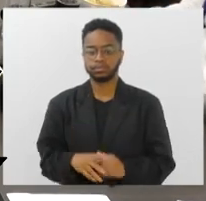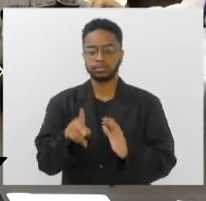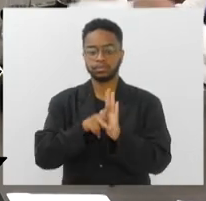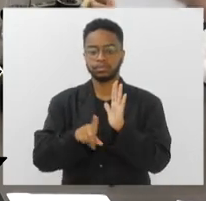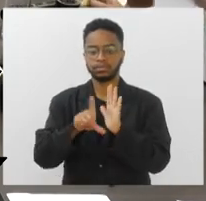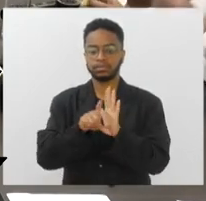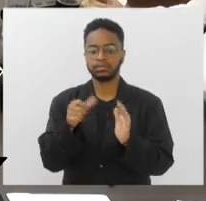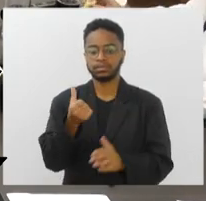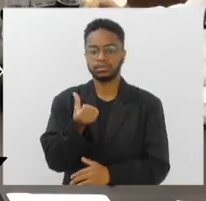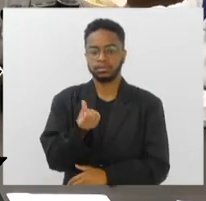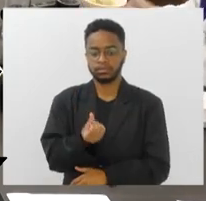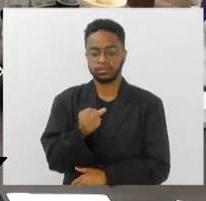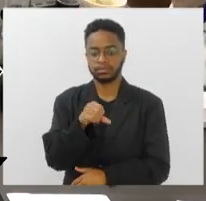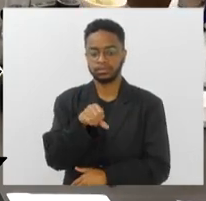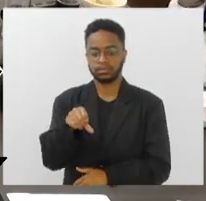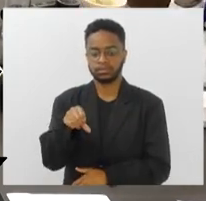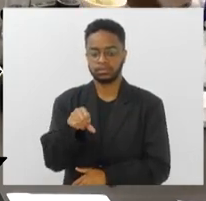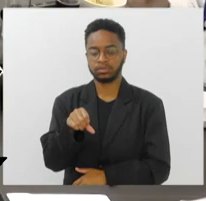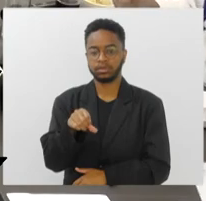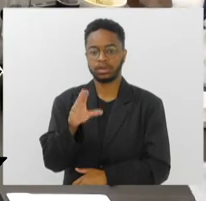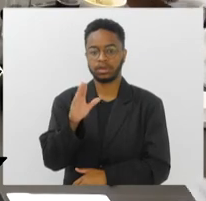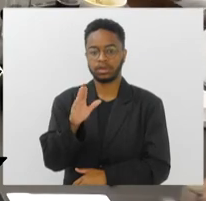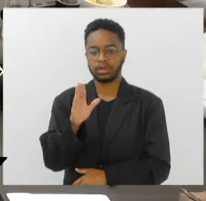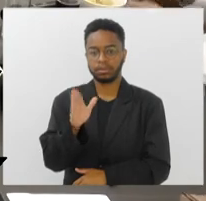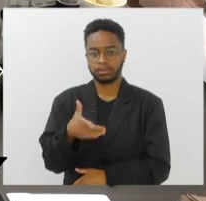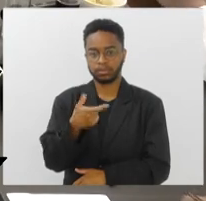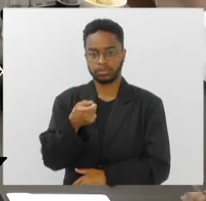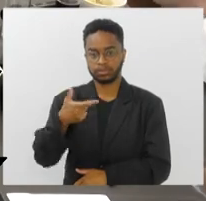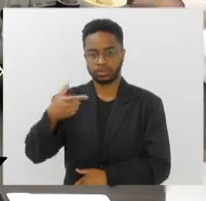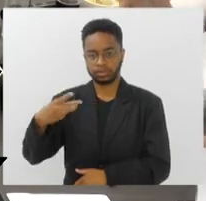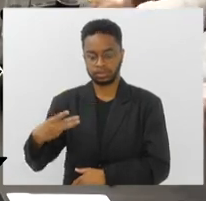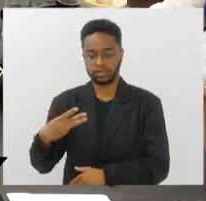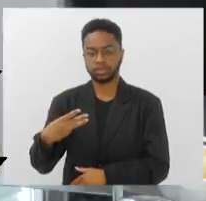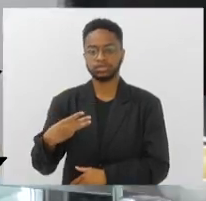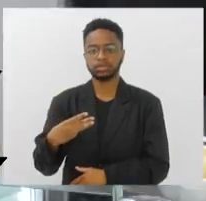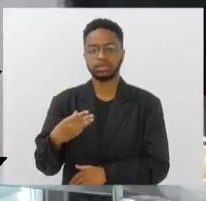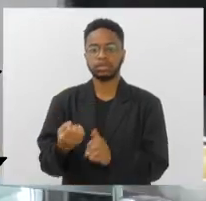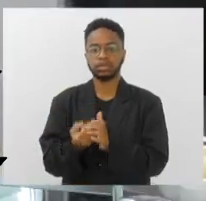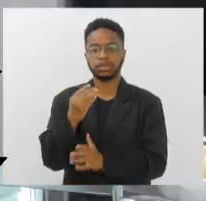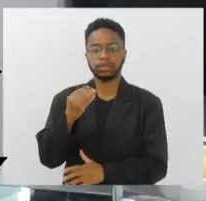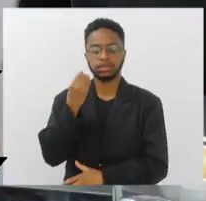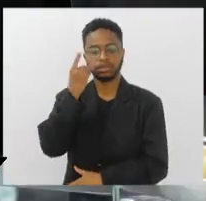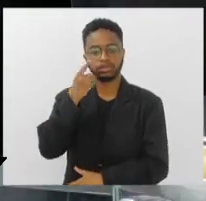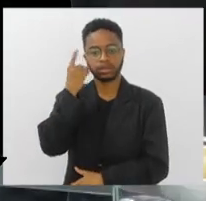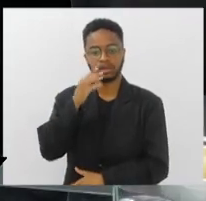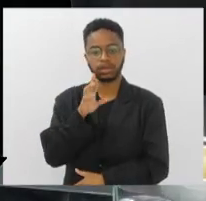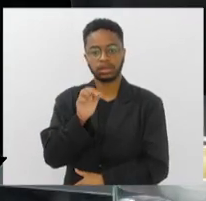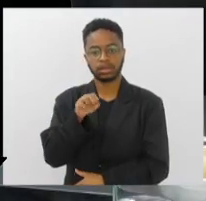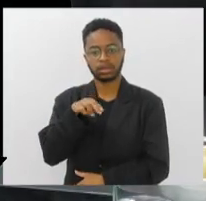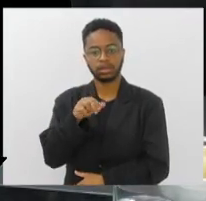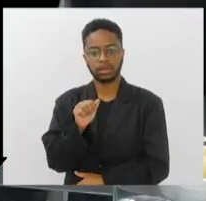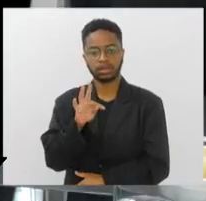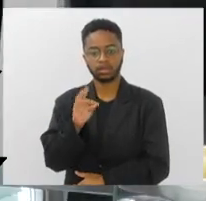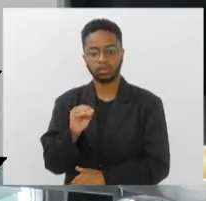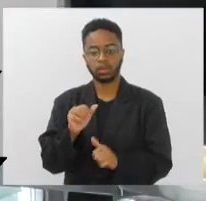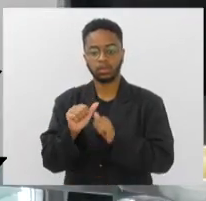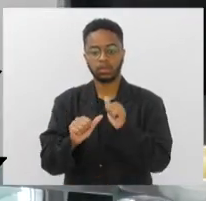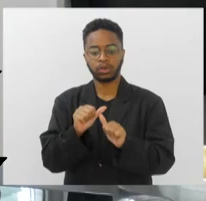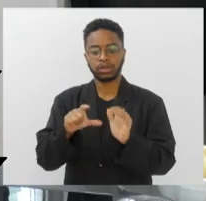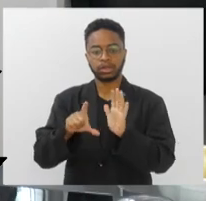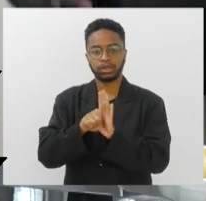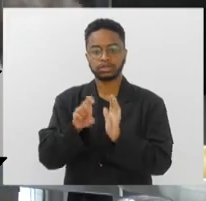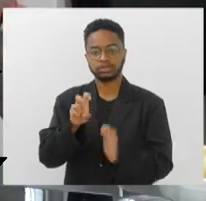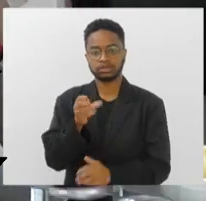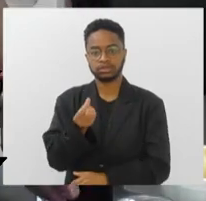de lei 1699 é o item 10 da pauta 1699 de 2023, de autoria do deputado Renato Machado, que altera a lei 5.645 de